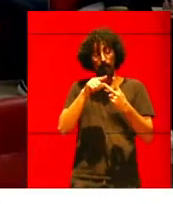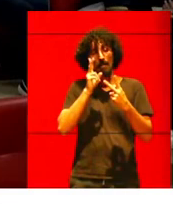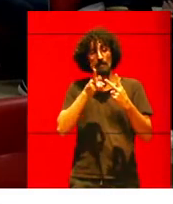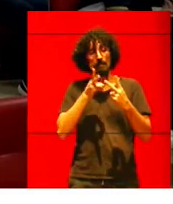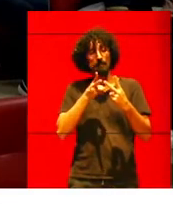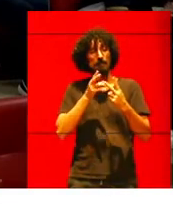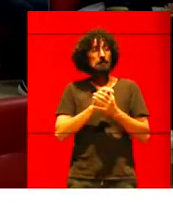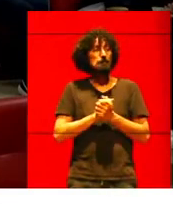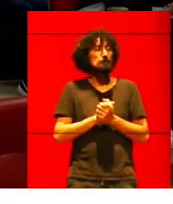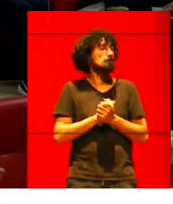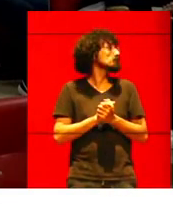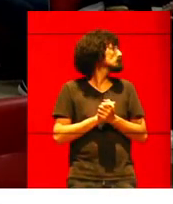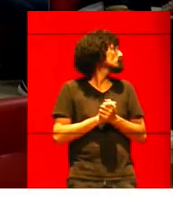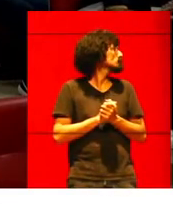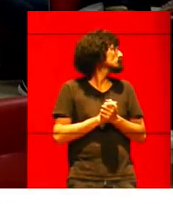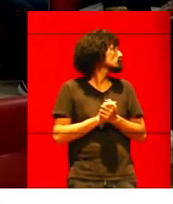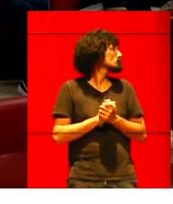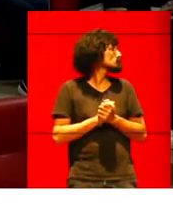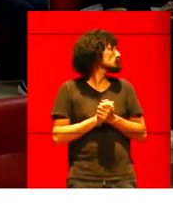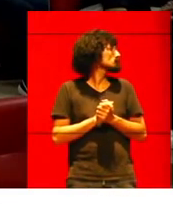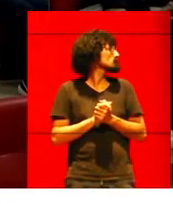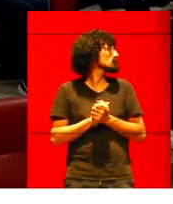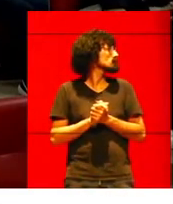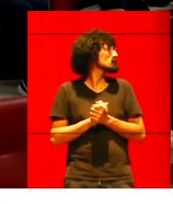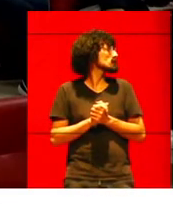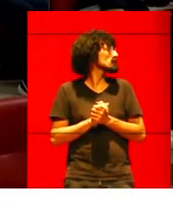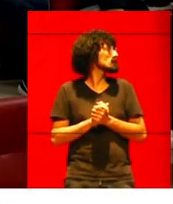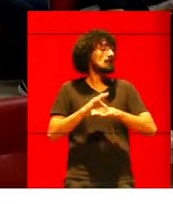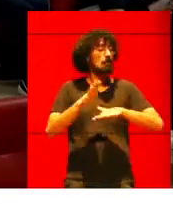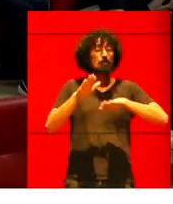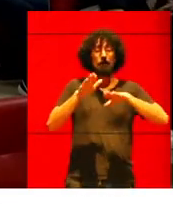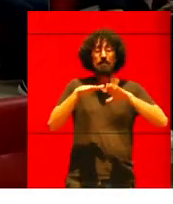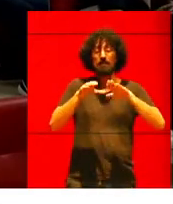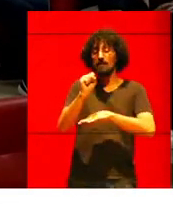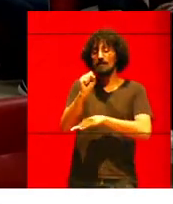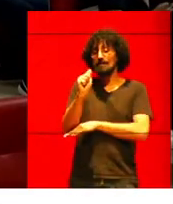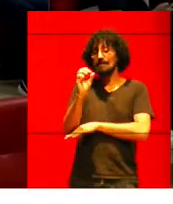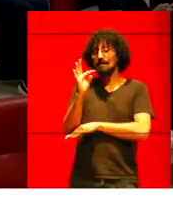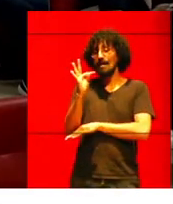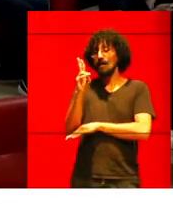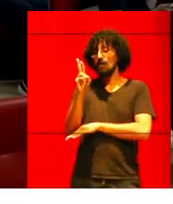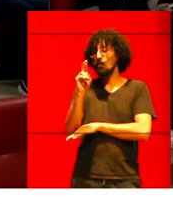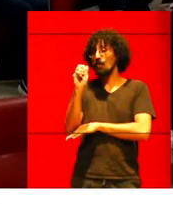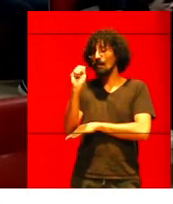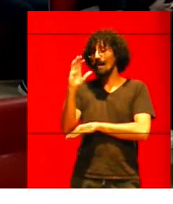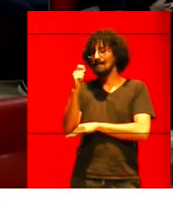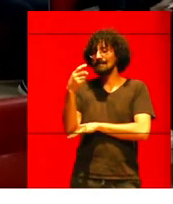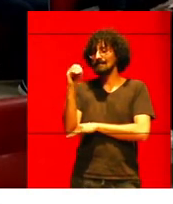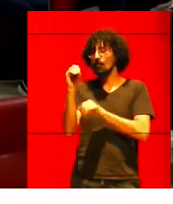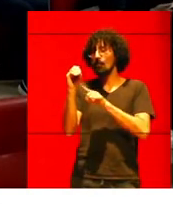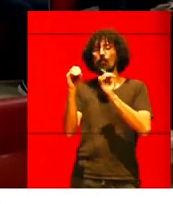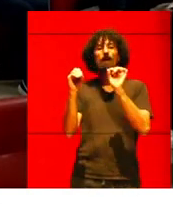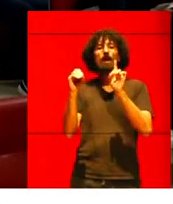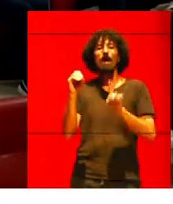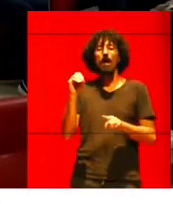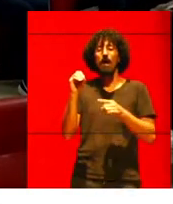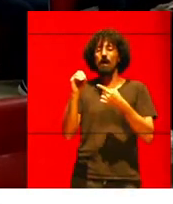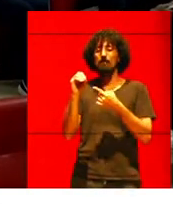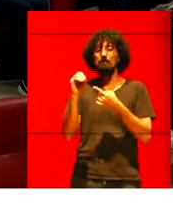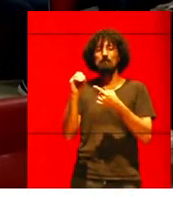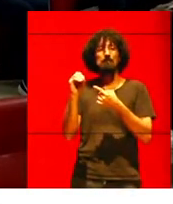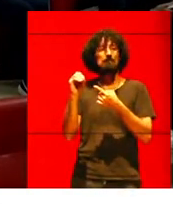ok? E aí, dependendo da saturação, o que é saturação que vocês acabaram de ver com a professora